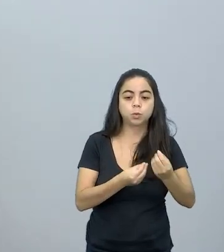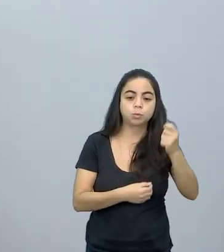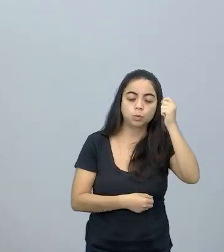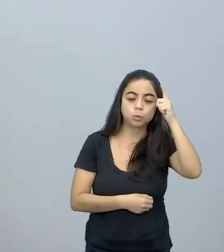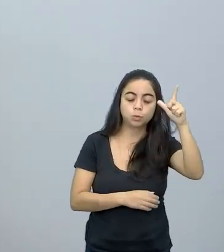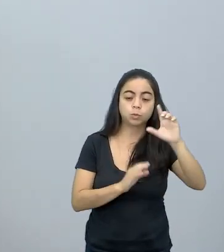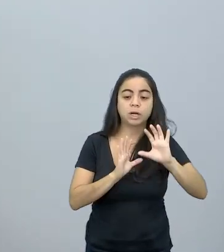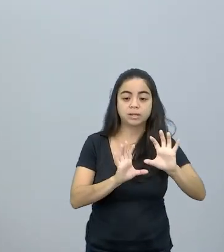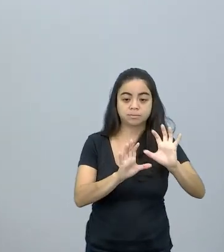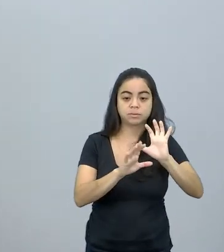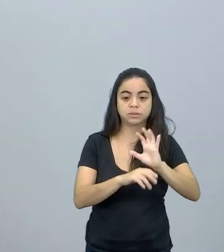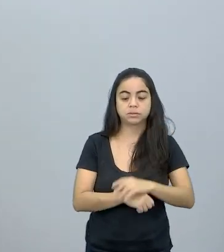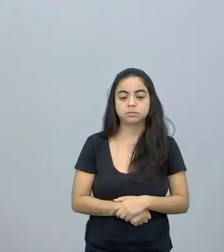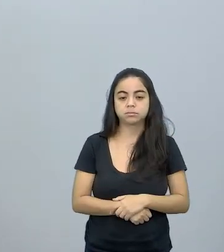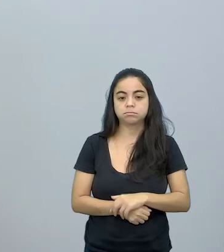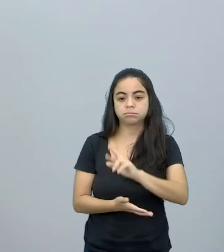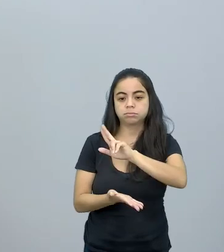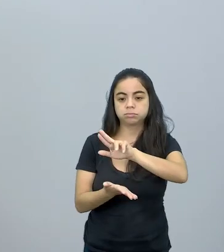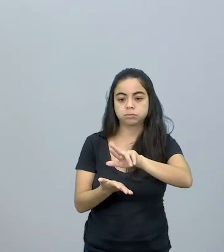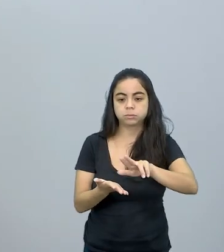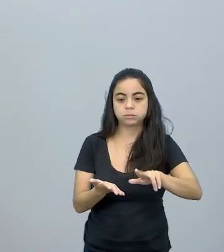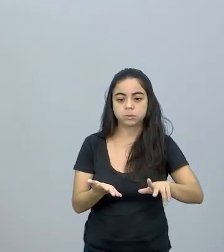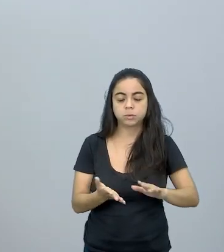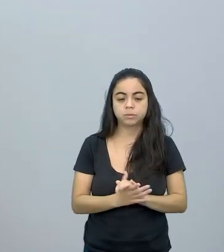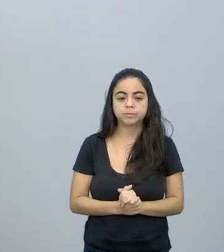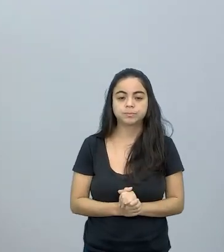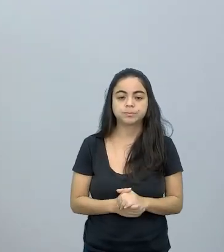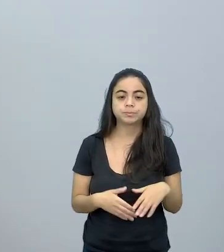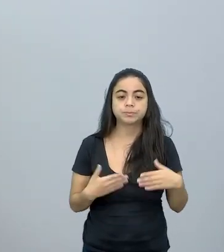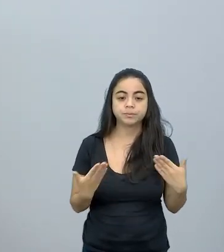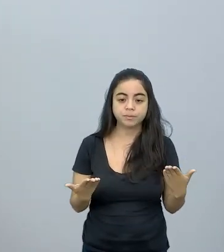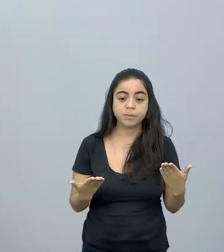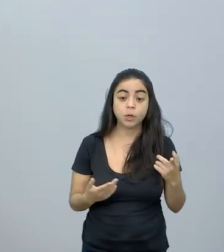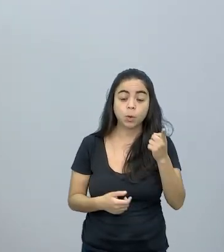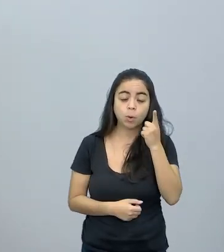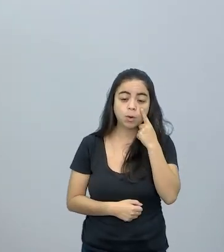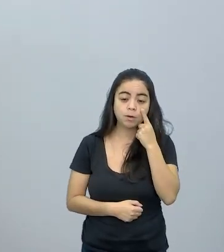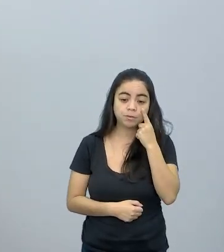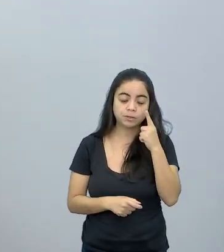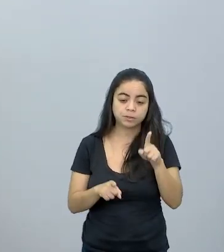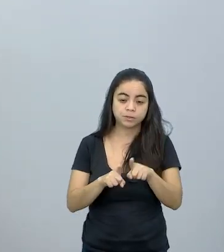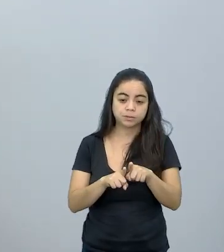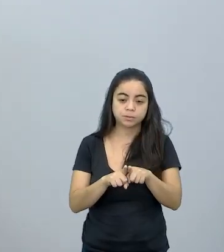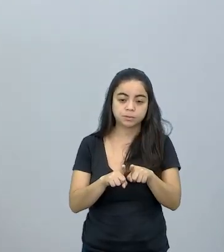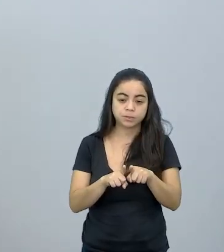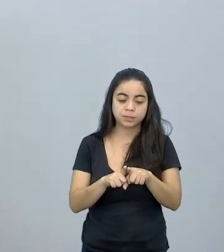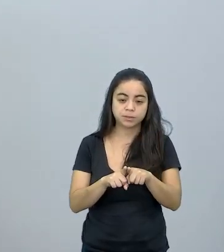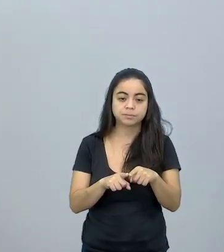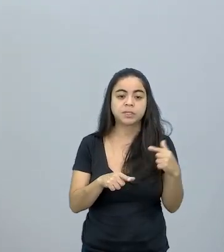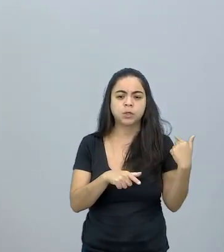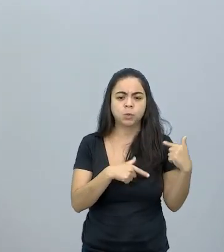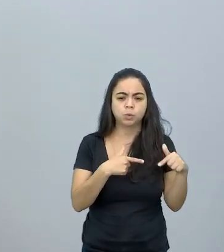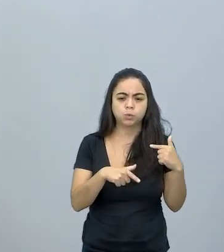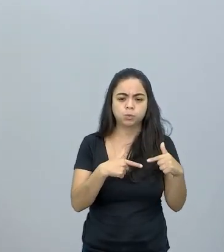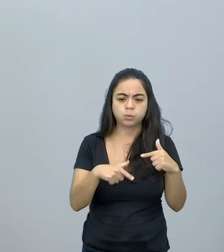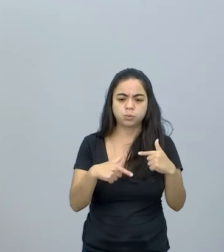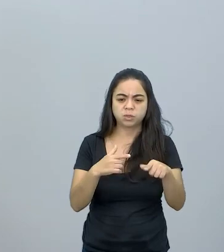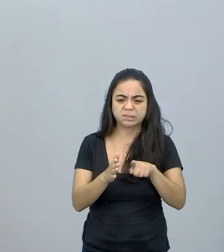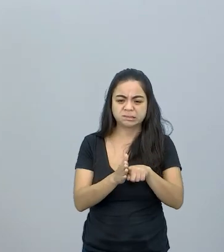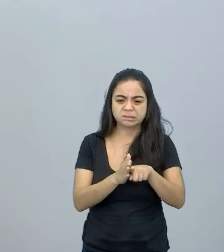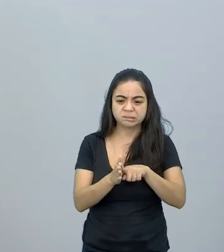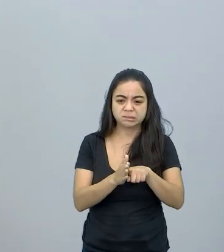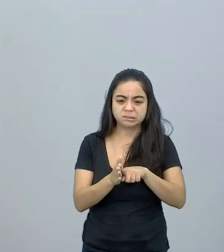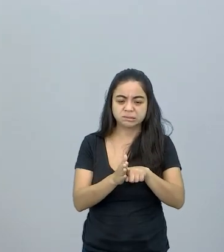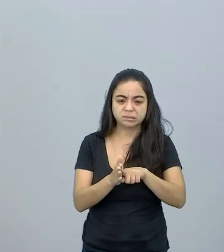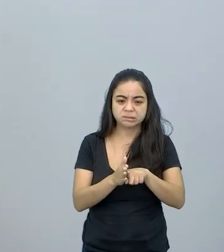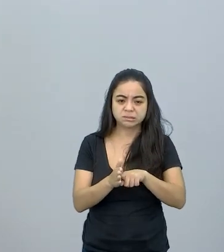cultural é esse aqui, assim por diante, né? Então, pessoal, vocês viram aí que o trabalho de pesquisa ele é